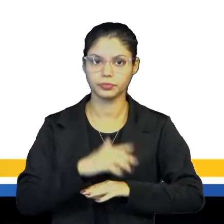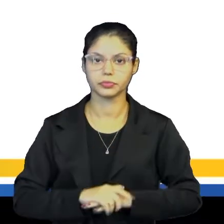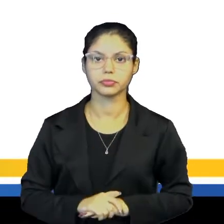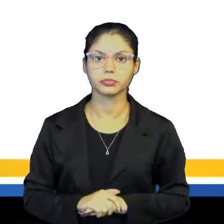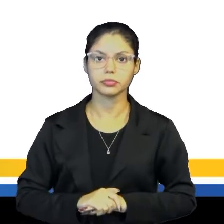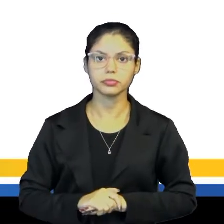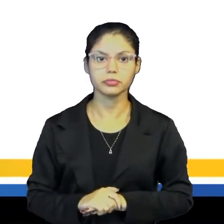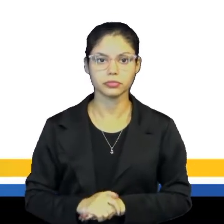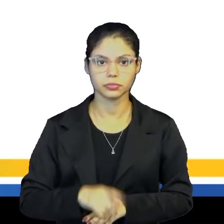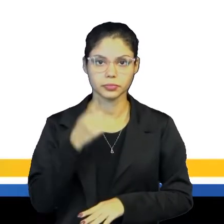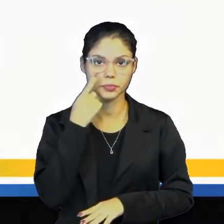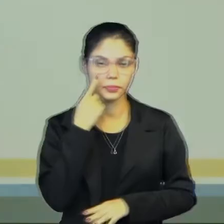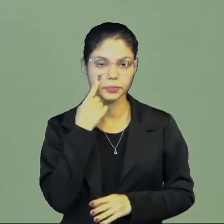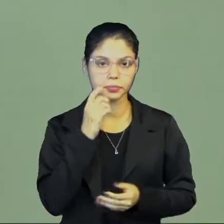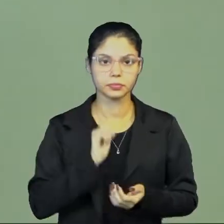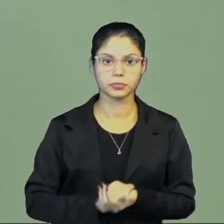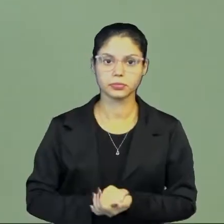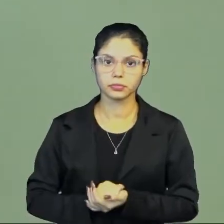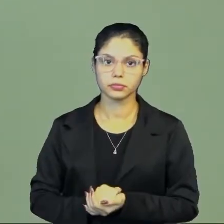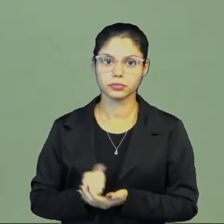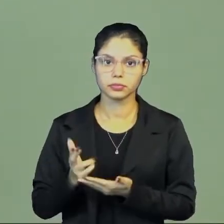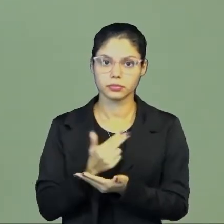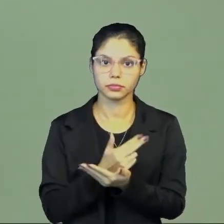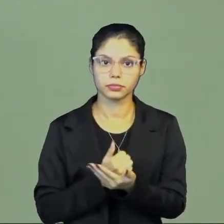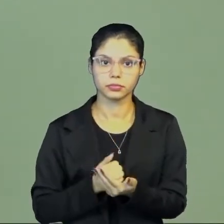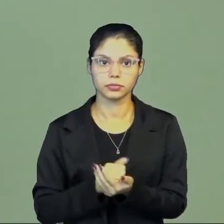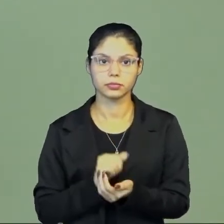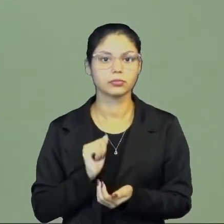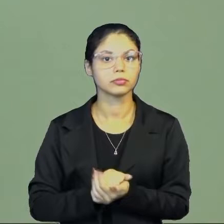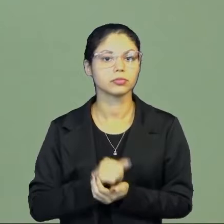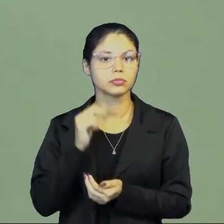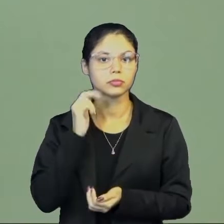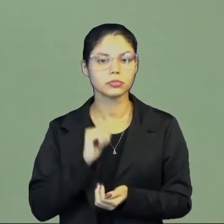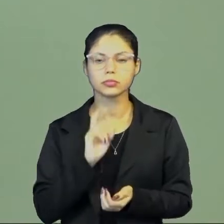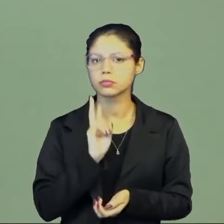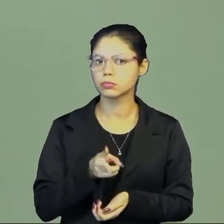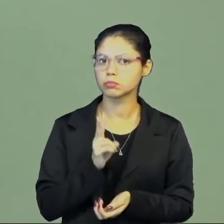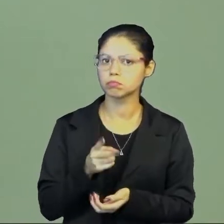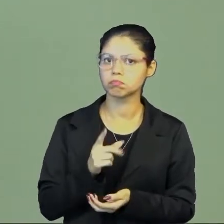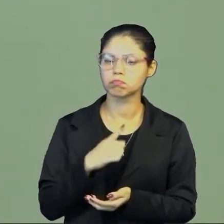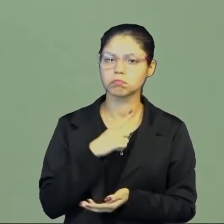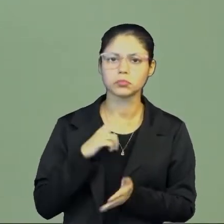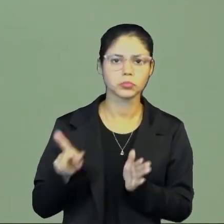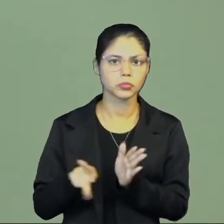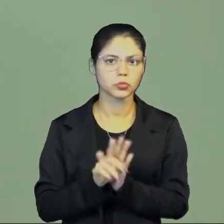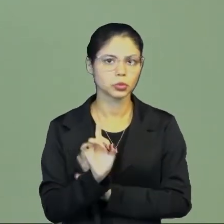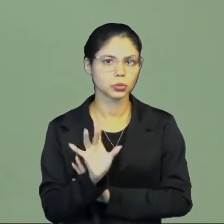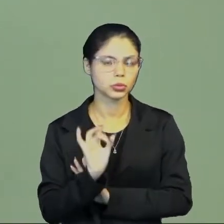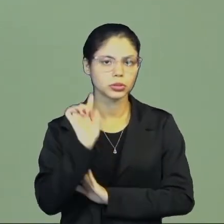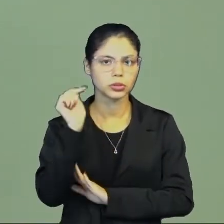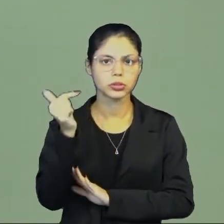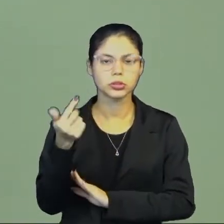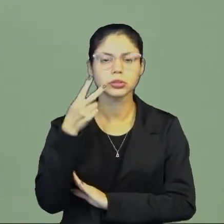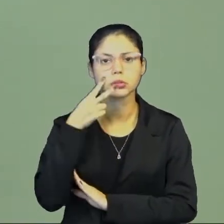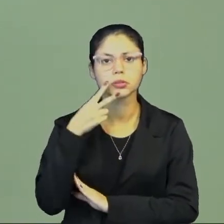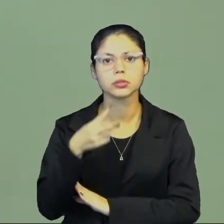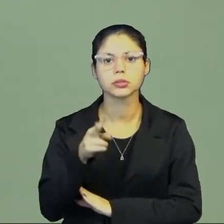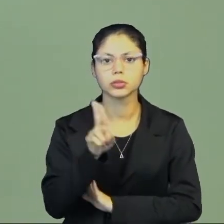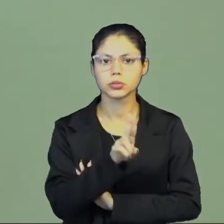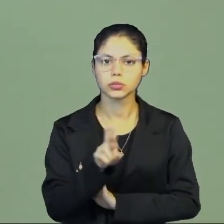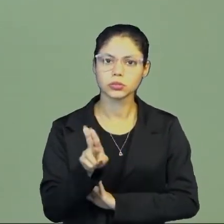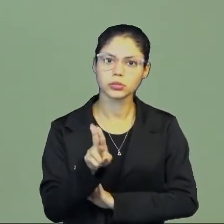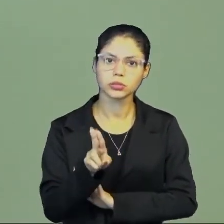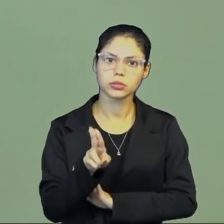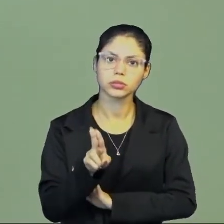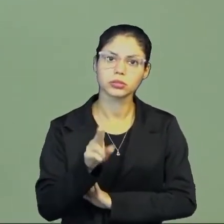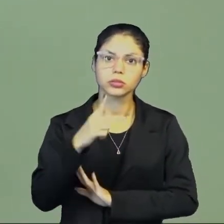tá? Então, olha só, as artes visuais, elas não comportam apenas aquilo que a gente chama